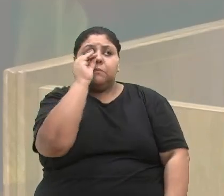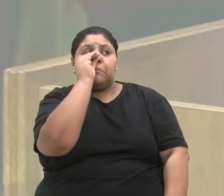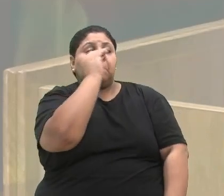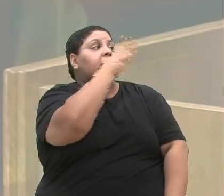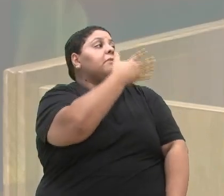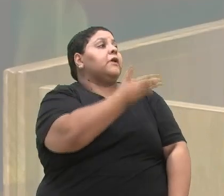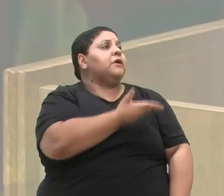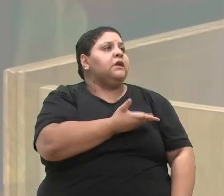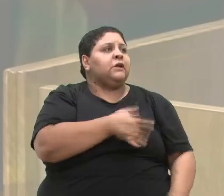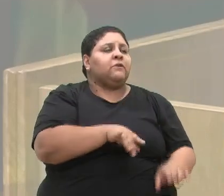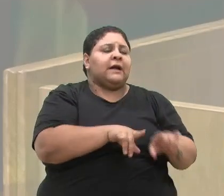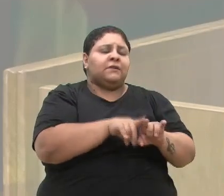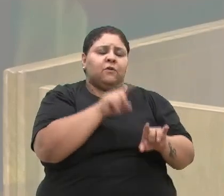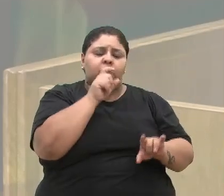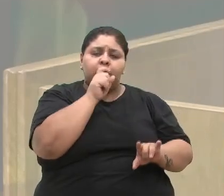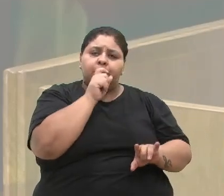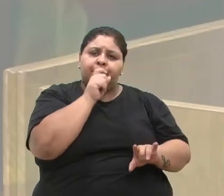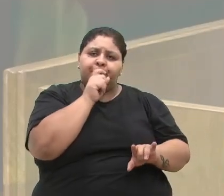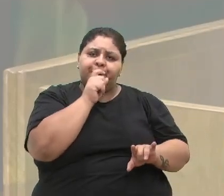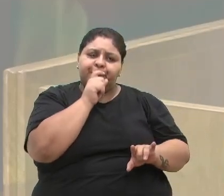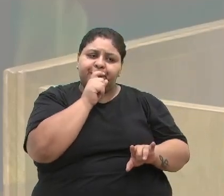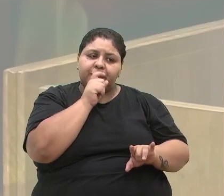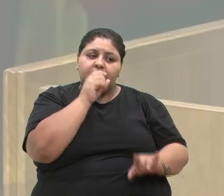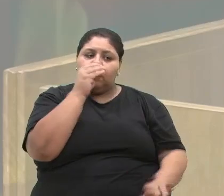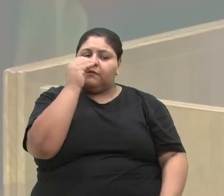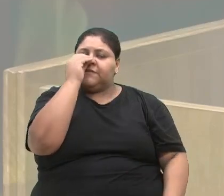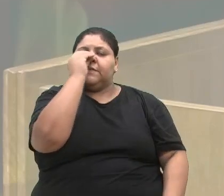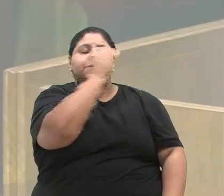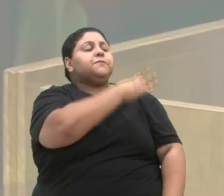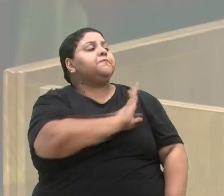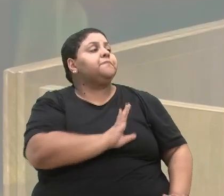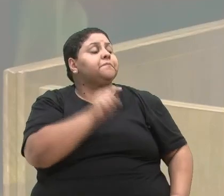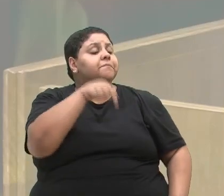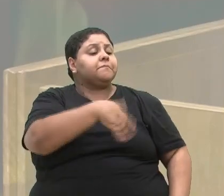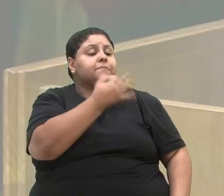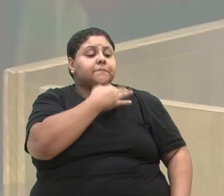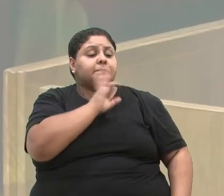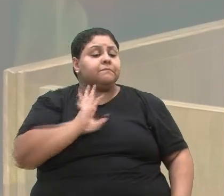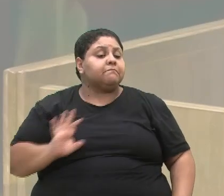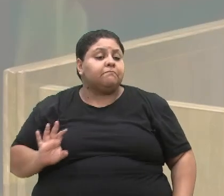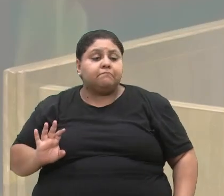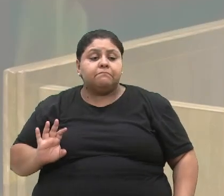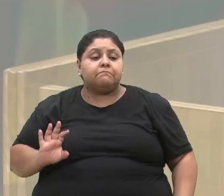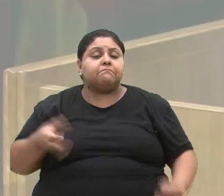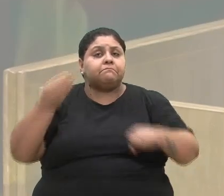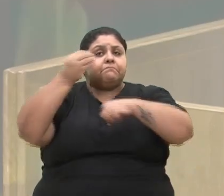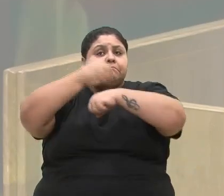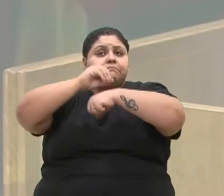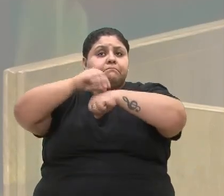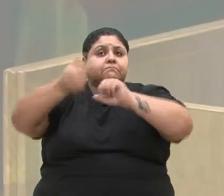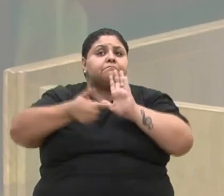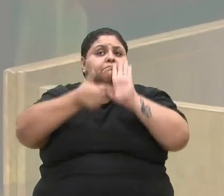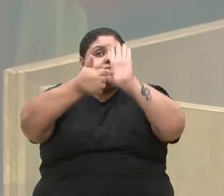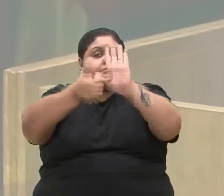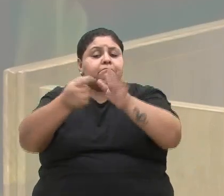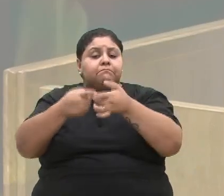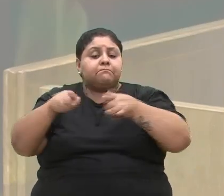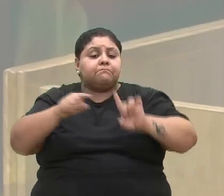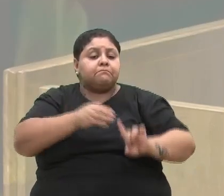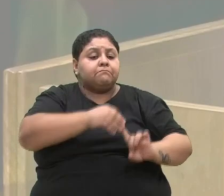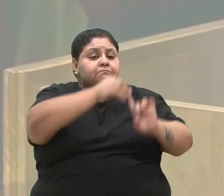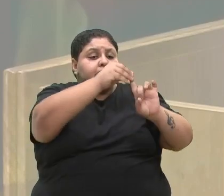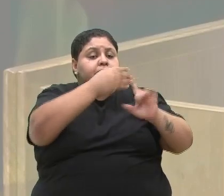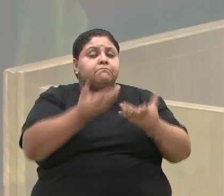CPI da saúde, todas as irregularidades que nós apontamos foram evidenciadas, mas principalmente,